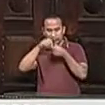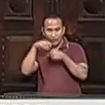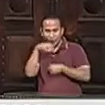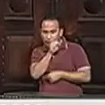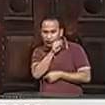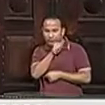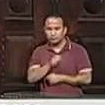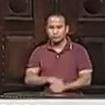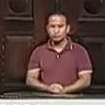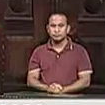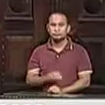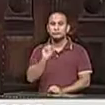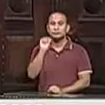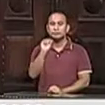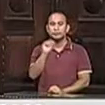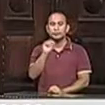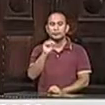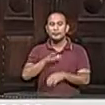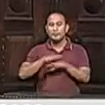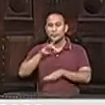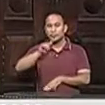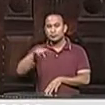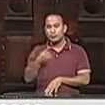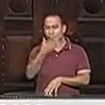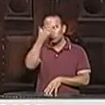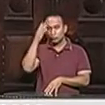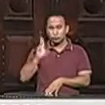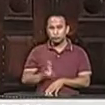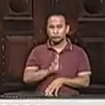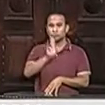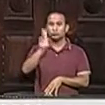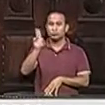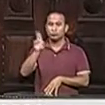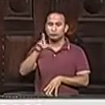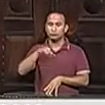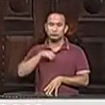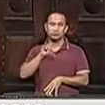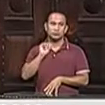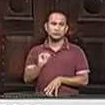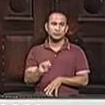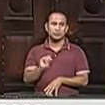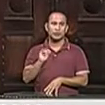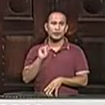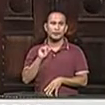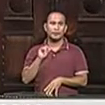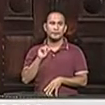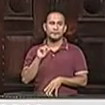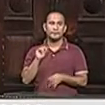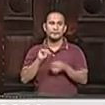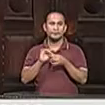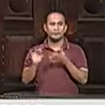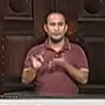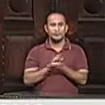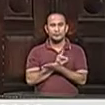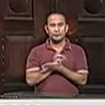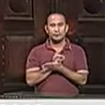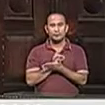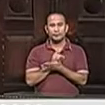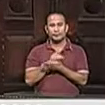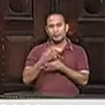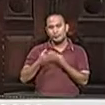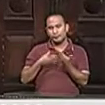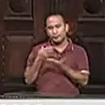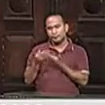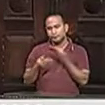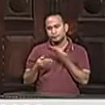imediatamente é que esses mais de 1.000 usuários que atualmente estão matriculados e em atendimento